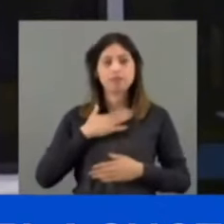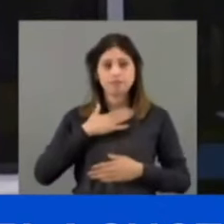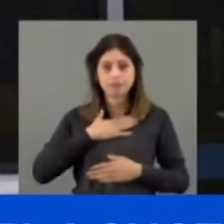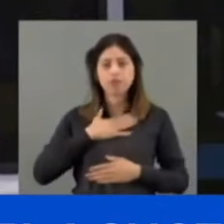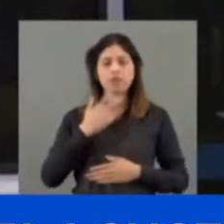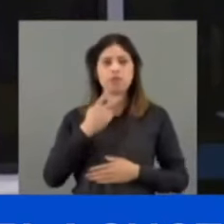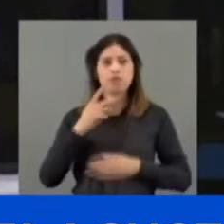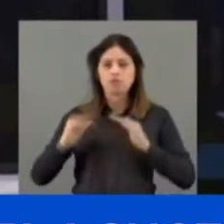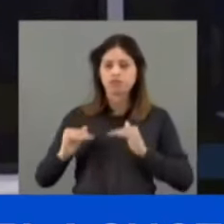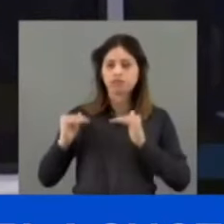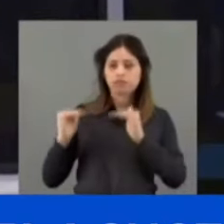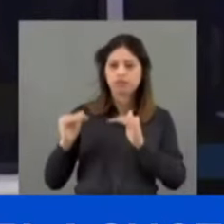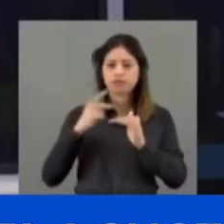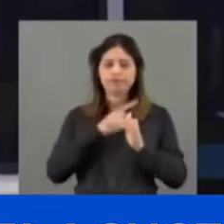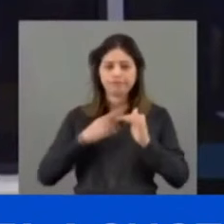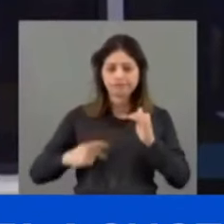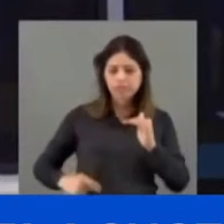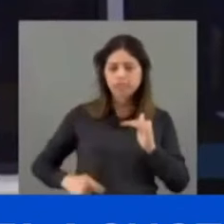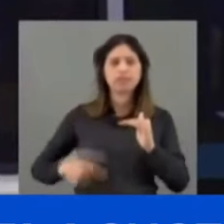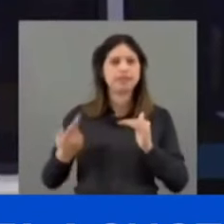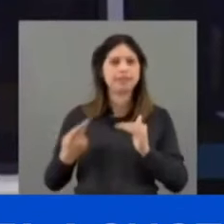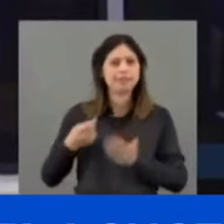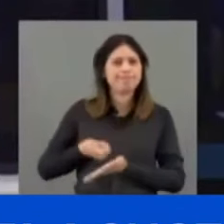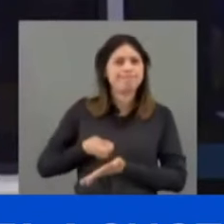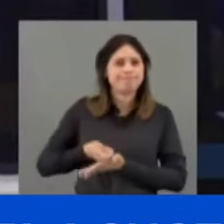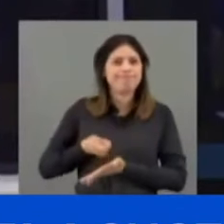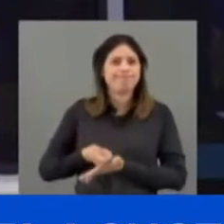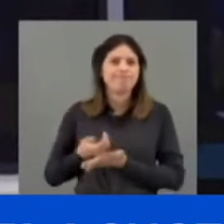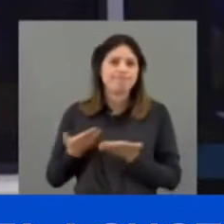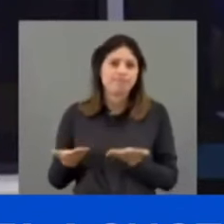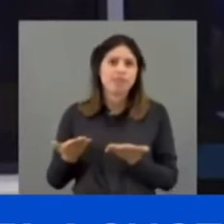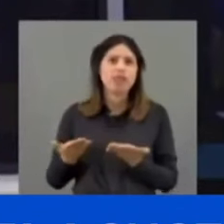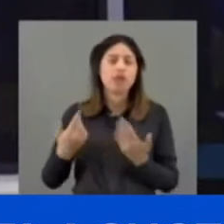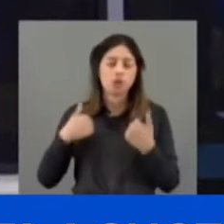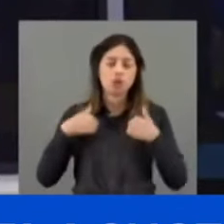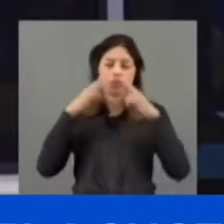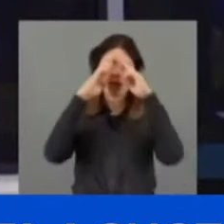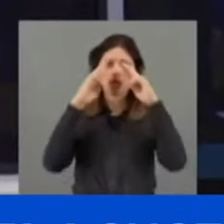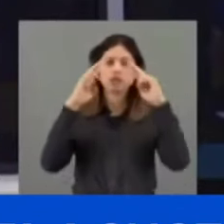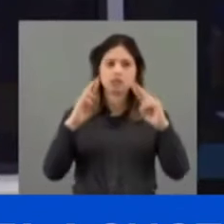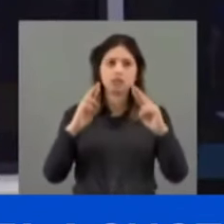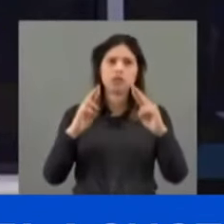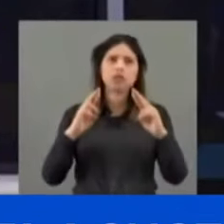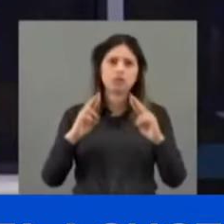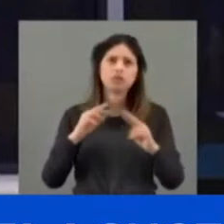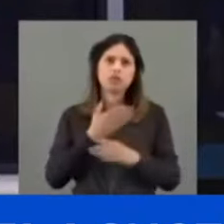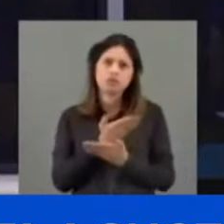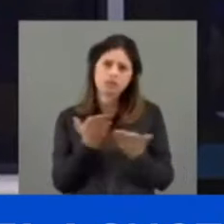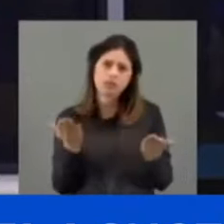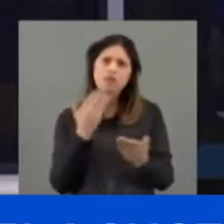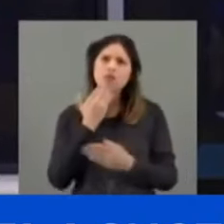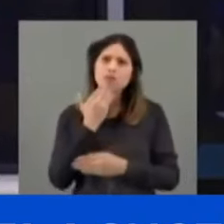principal dele, ele não fala disso de público, ou a eleição para o Senado de Alagoas. Alagoas é